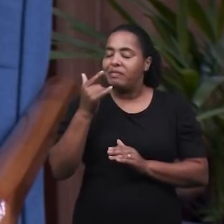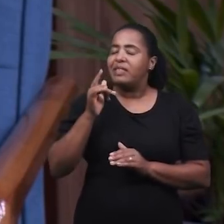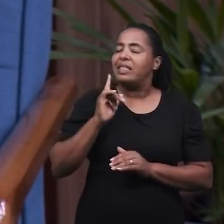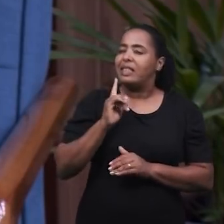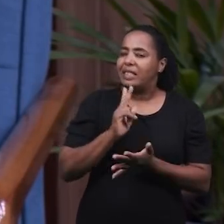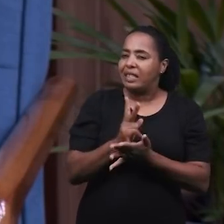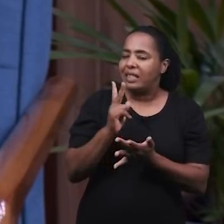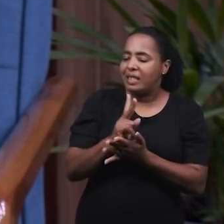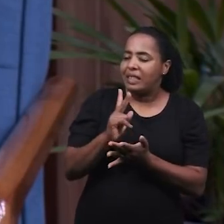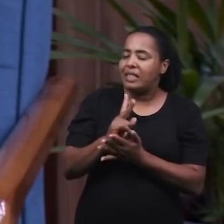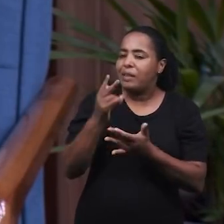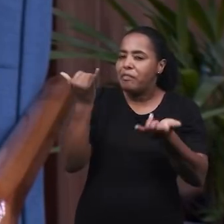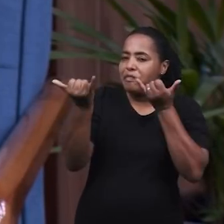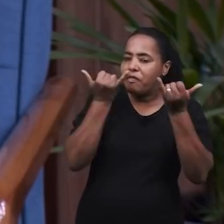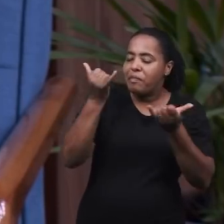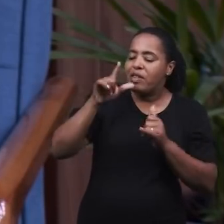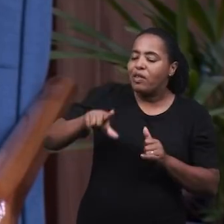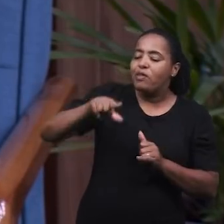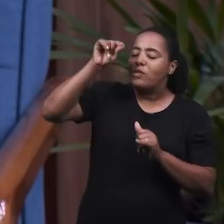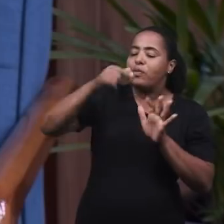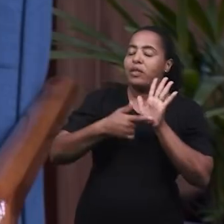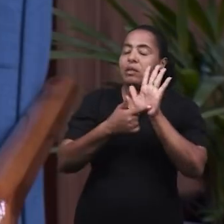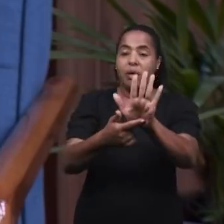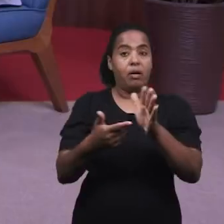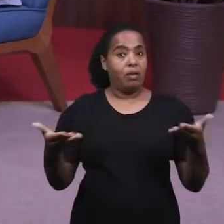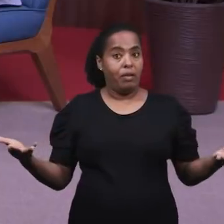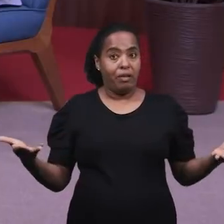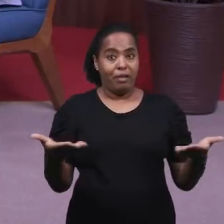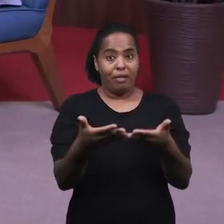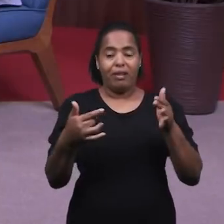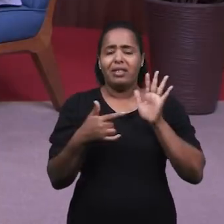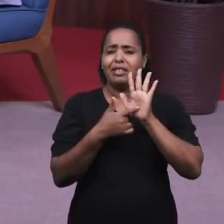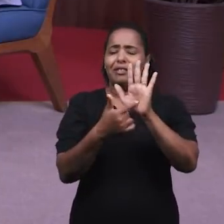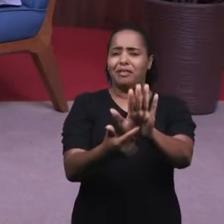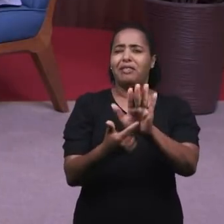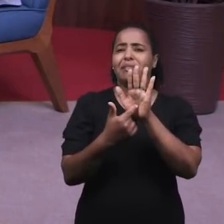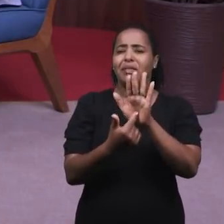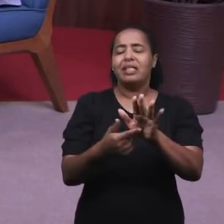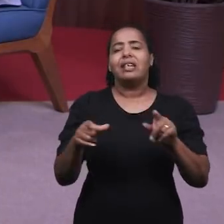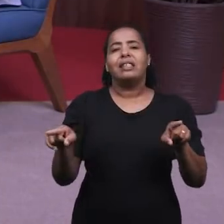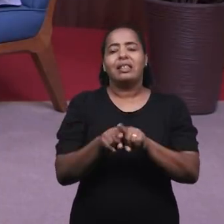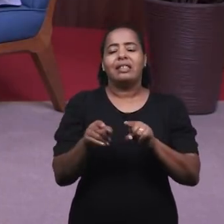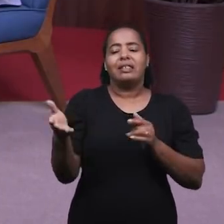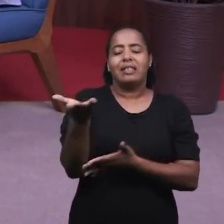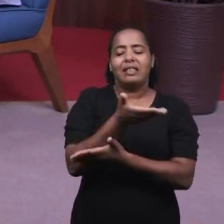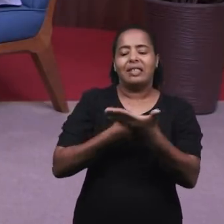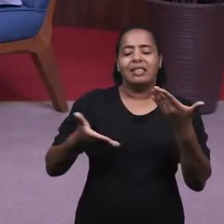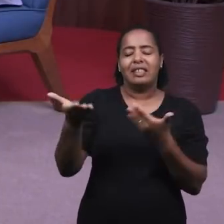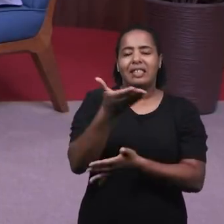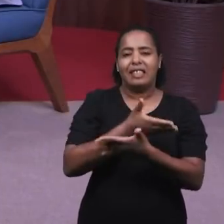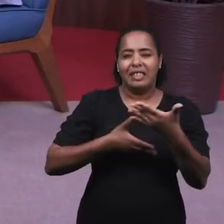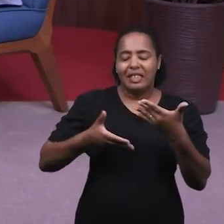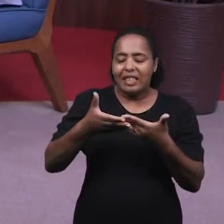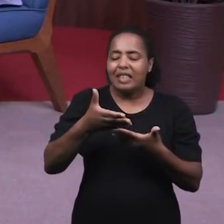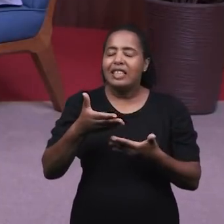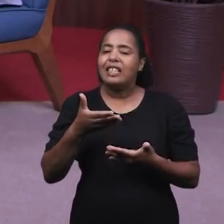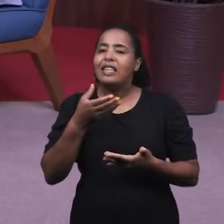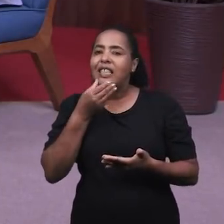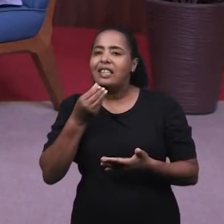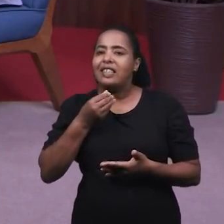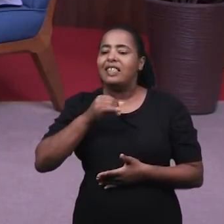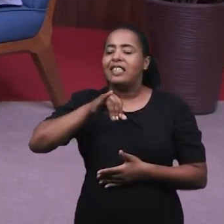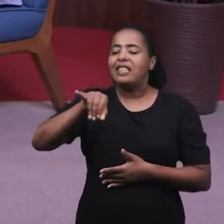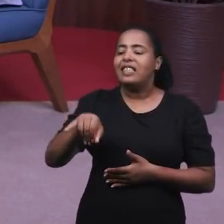separa 2 informações e traz aqui, nós vamos trazer para vocês. Nós vamos ler aqui a participação enviada pelo nosso irmão